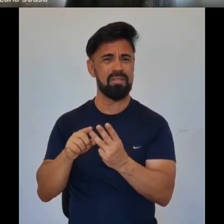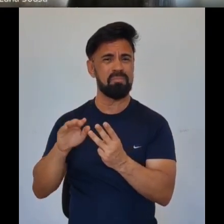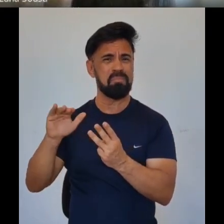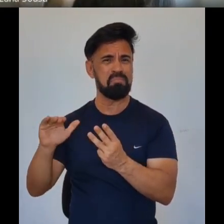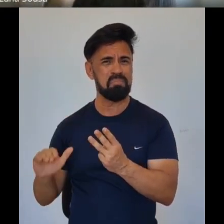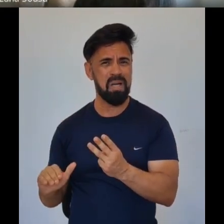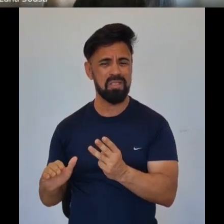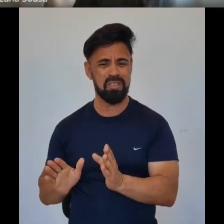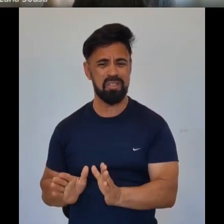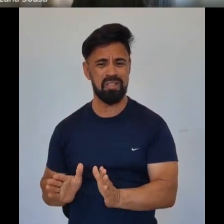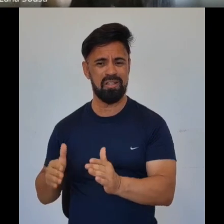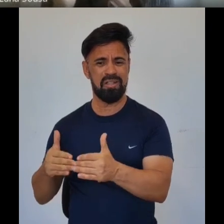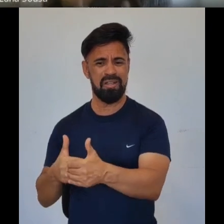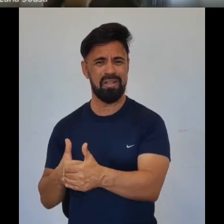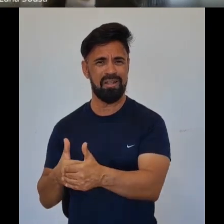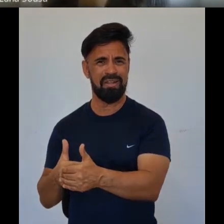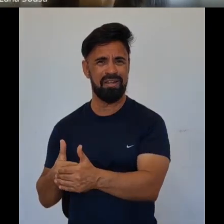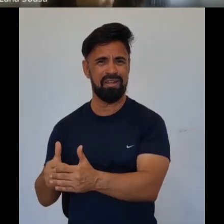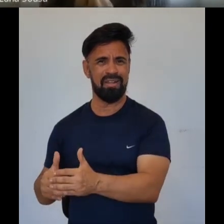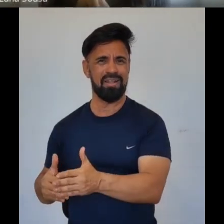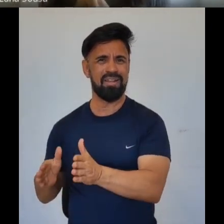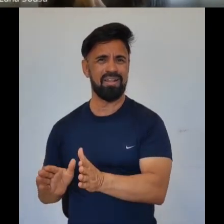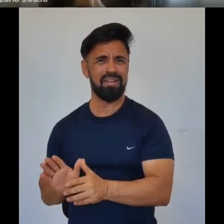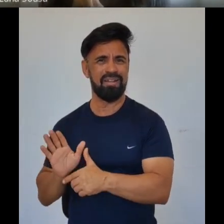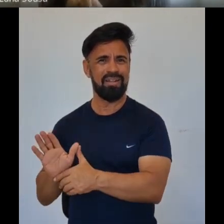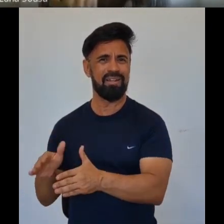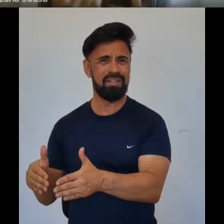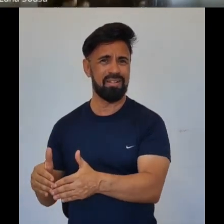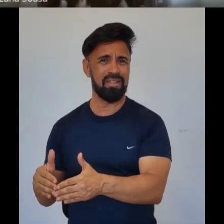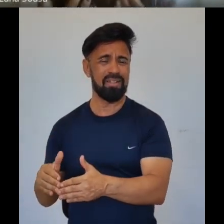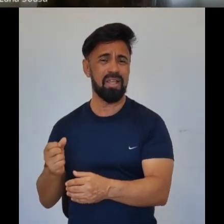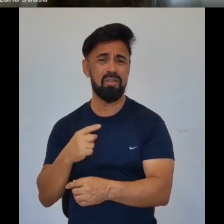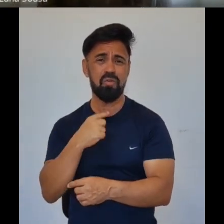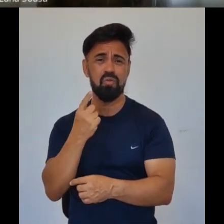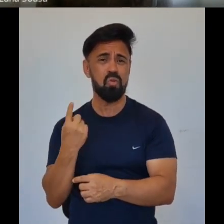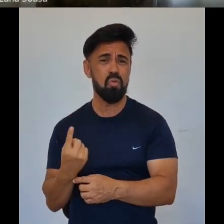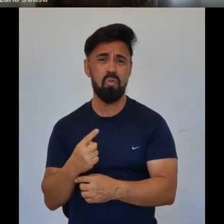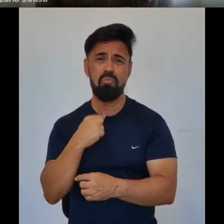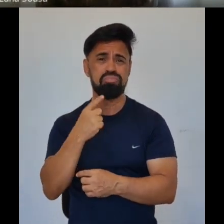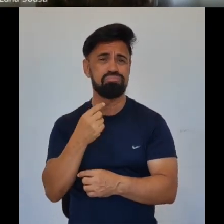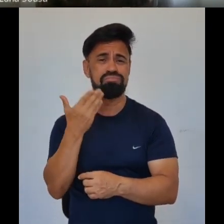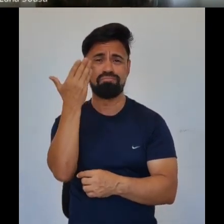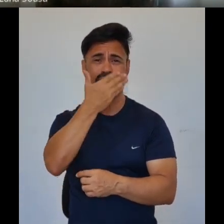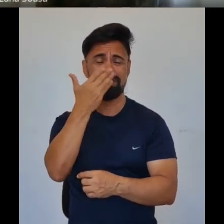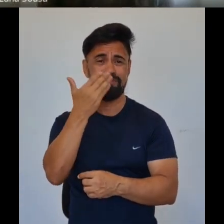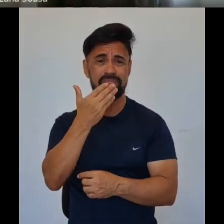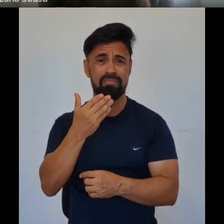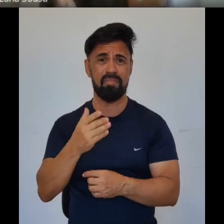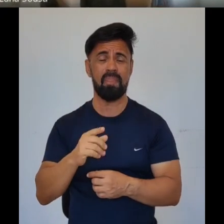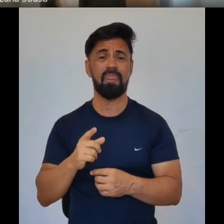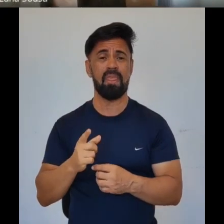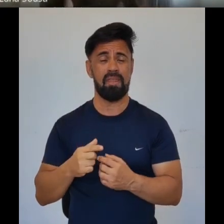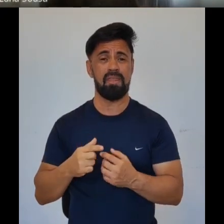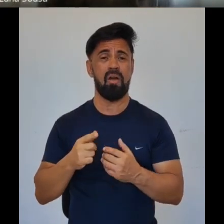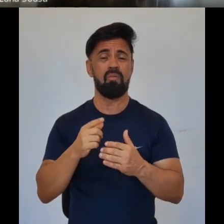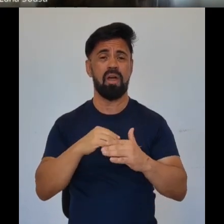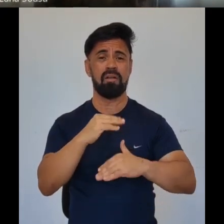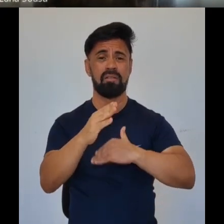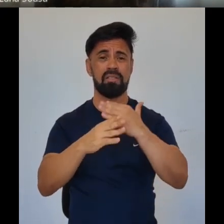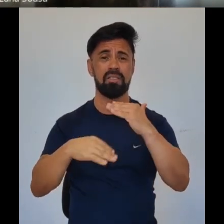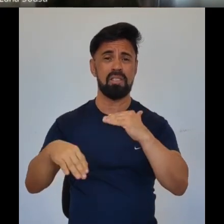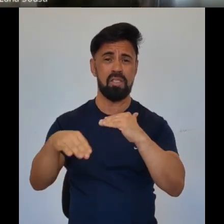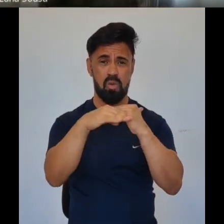que era mais baixinha, e que com um caixote de madeira não era suficiente para assistir ao jogo. Então, na figura